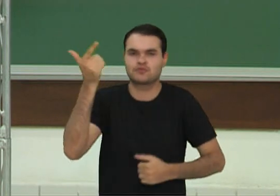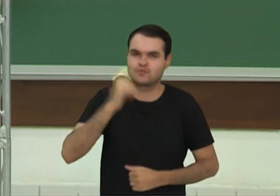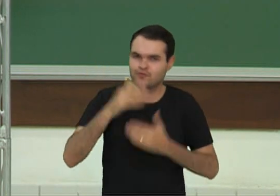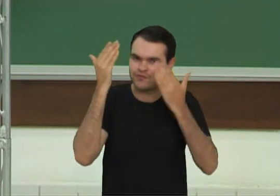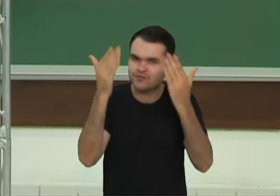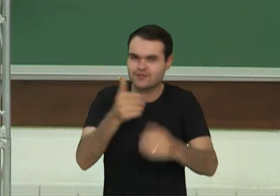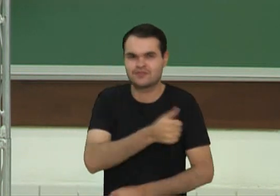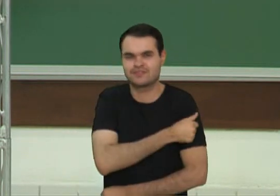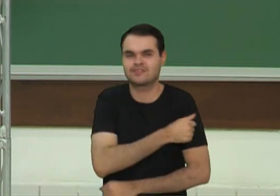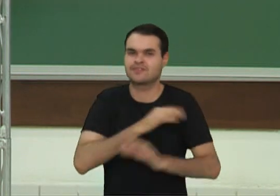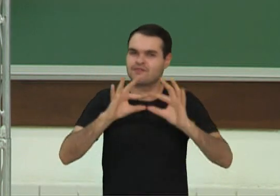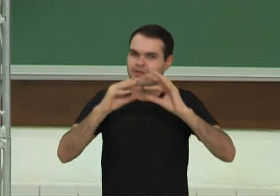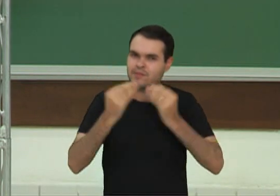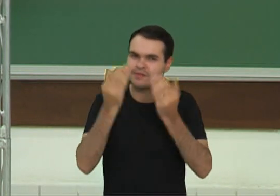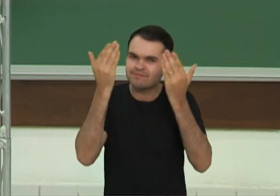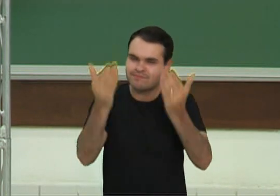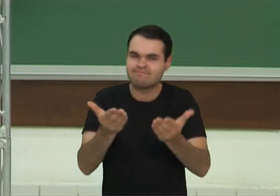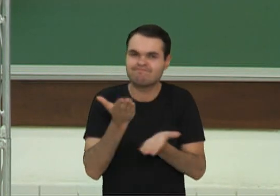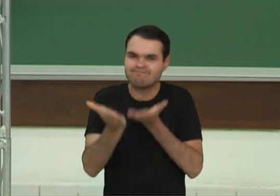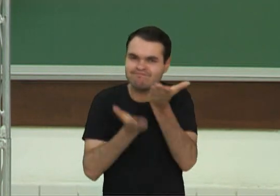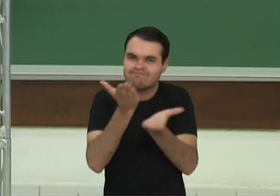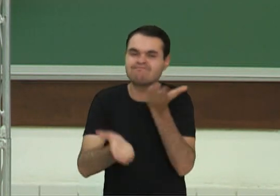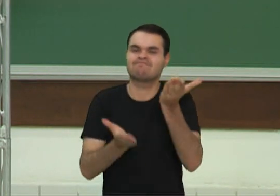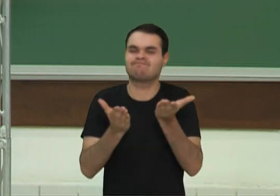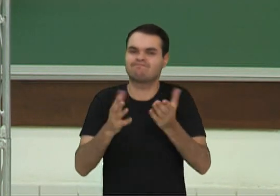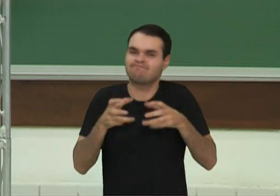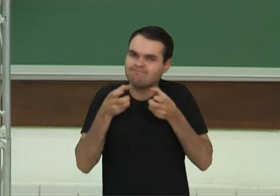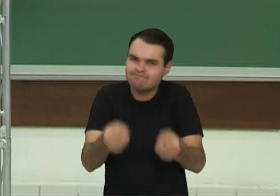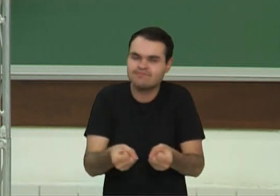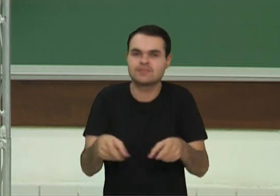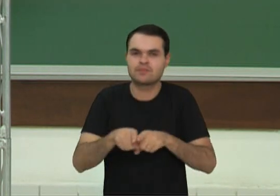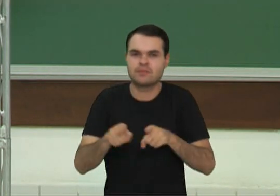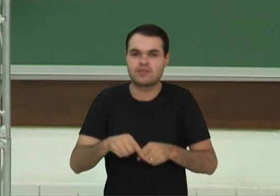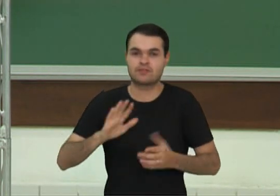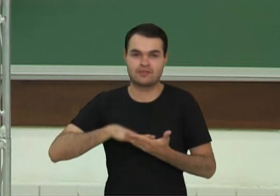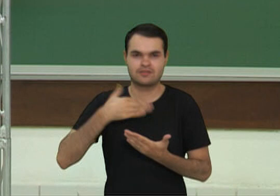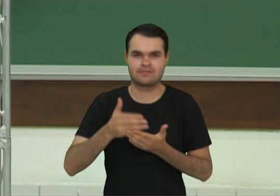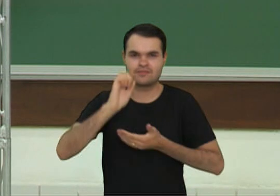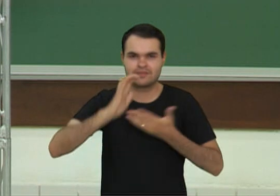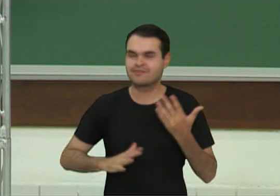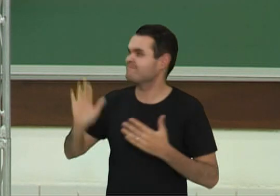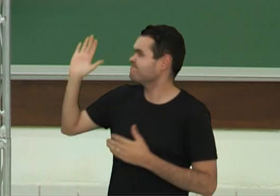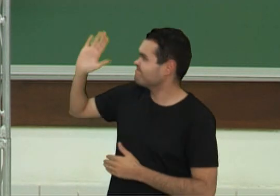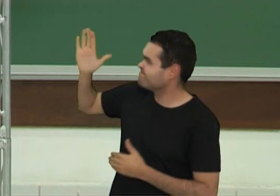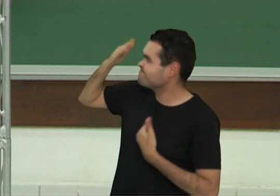você, estudante, a sua família pela sua dedicação, pelo empenho e também ao nosso intérprete de Libras,